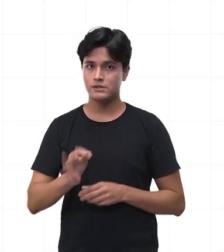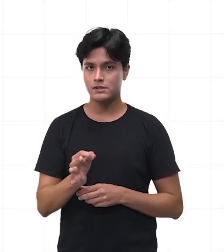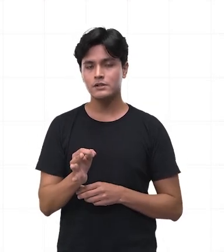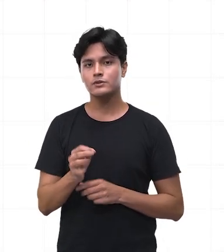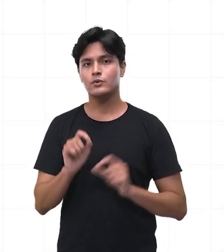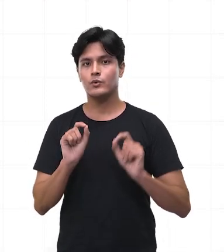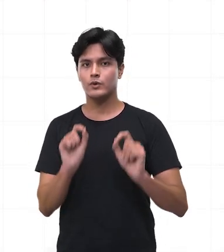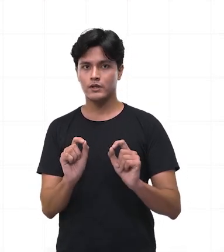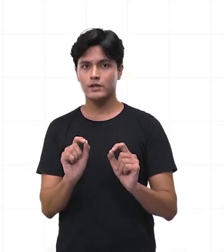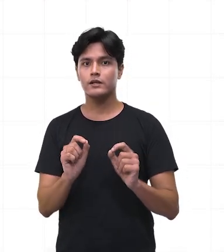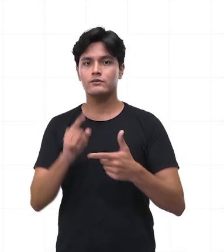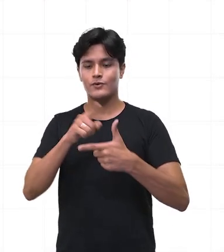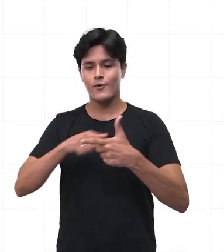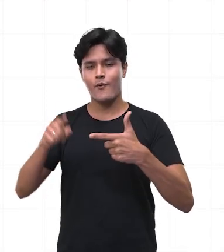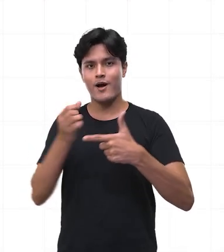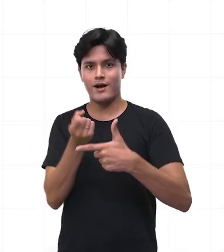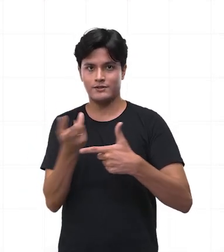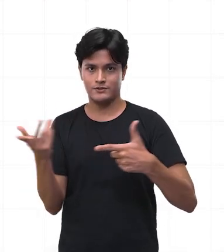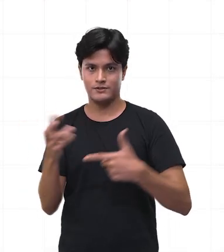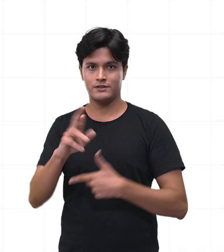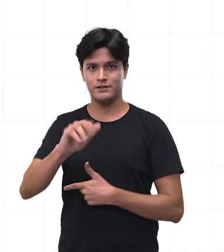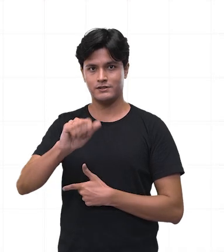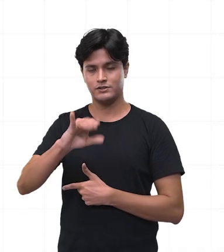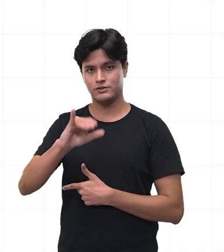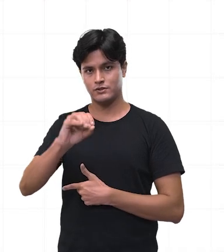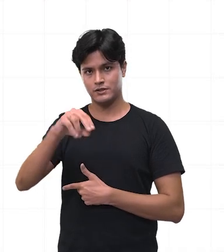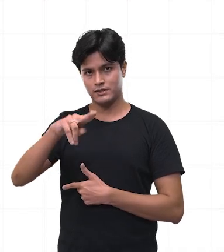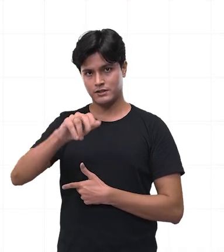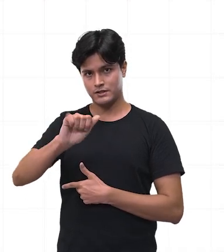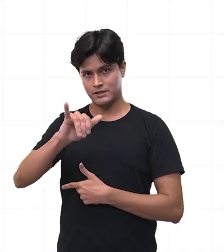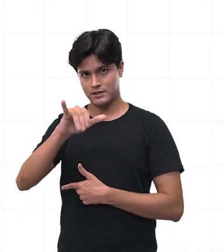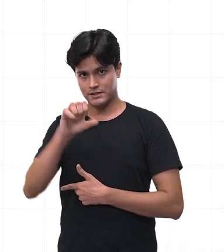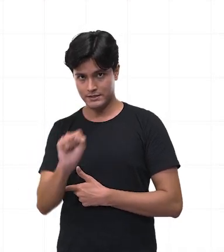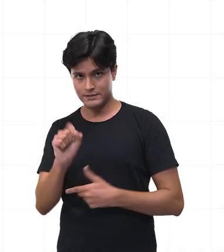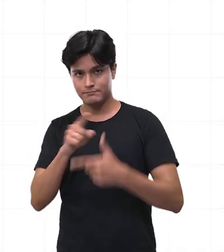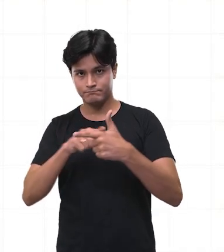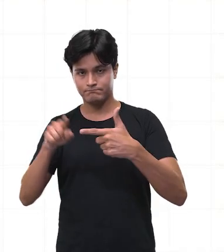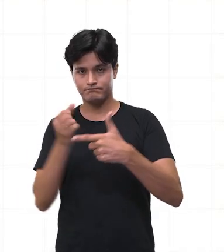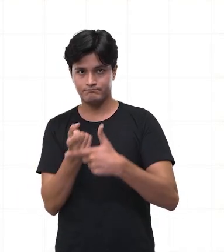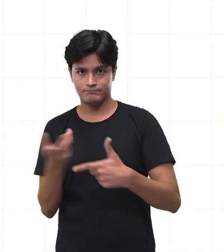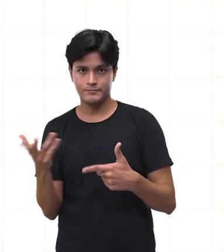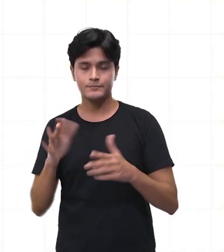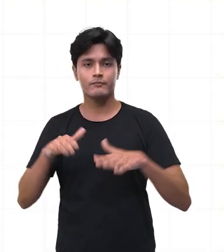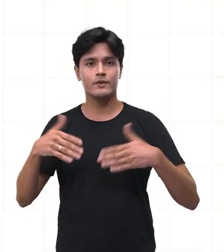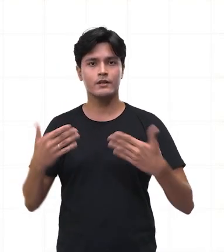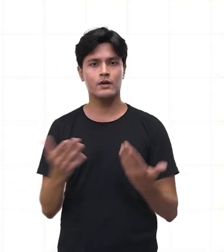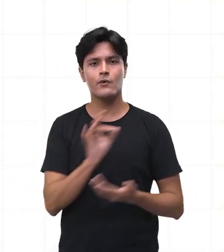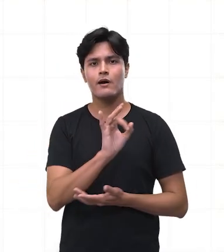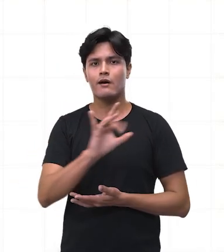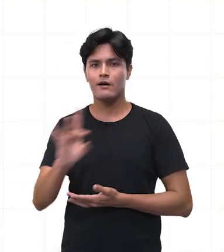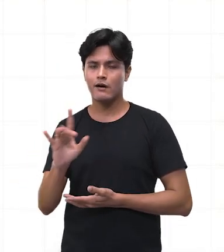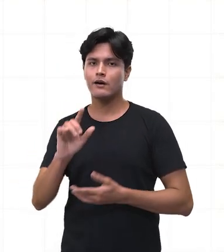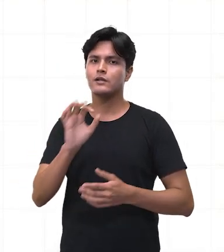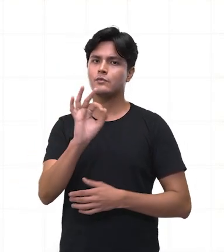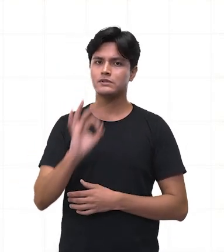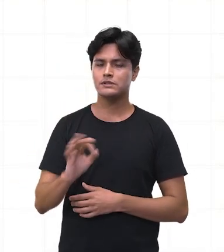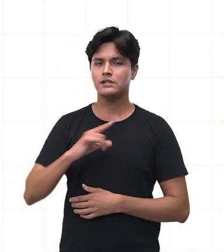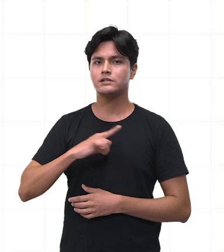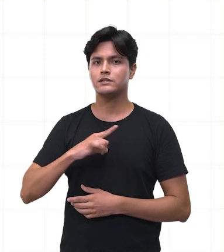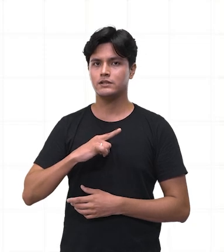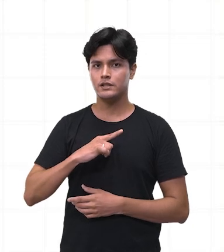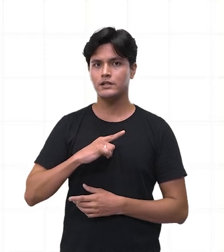os números racionais. Assim, para cada porcentagem, há um número decimal equivalente. Então